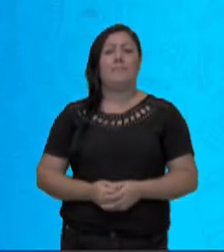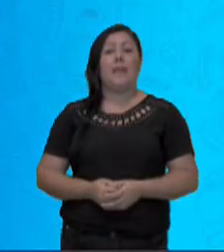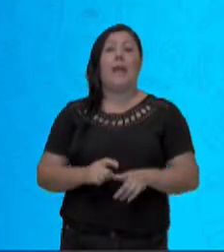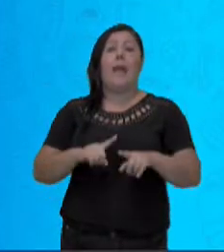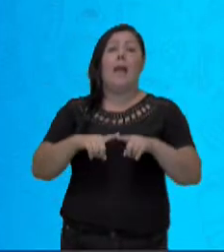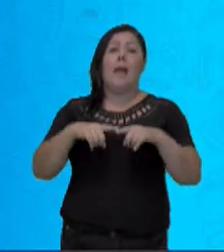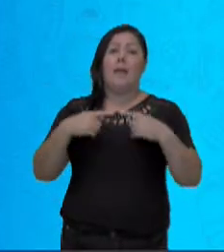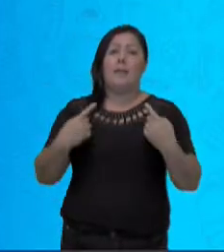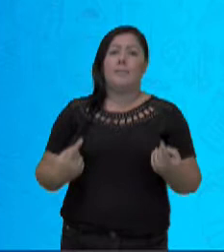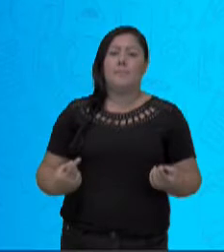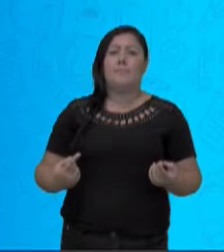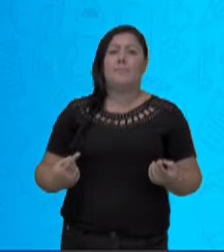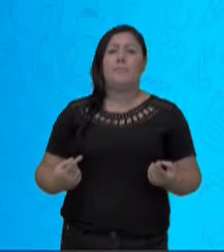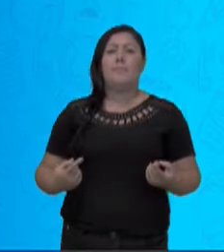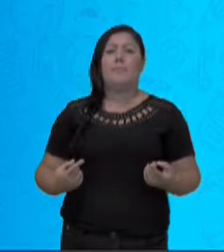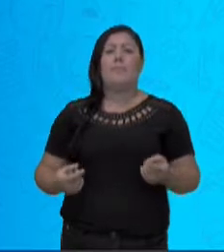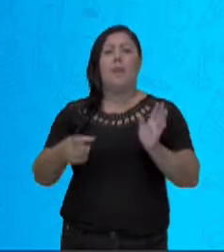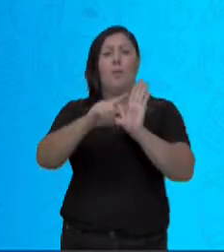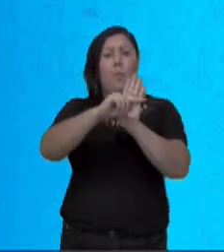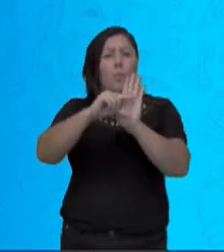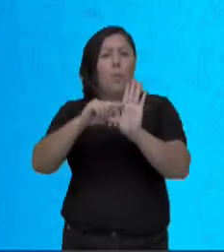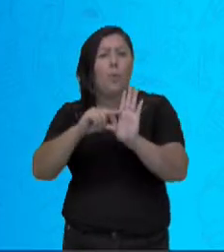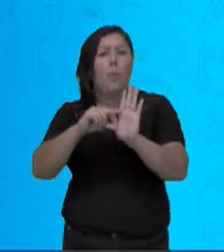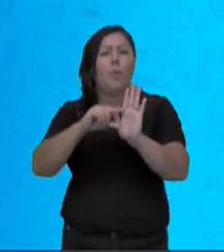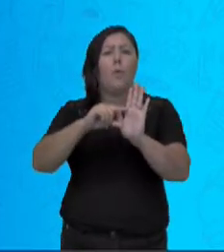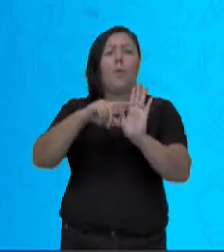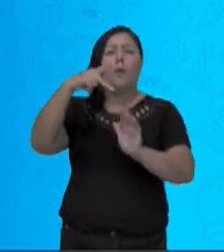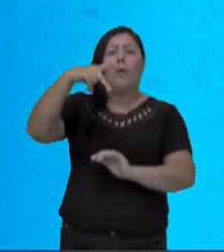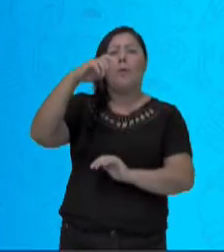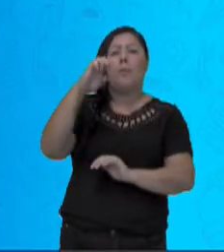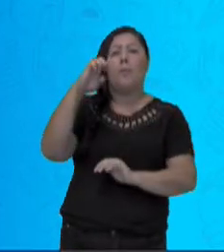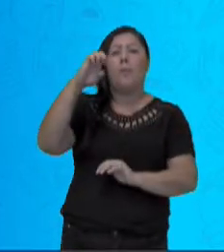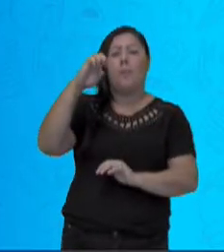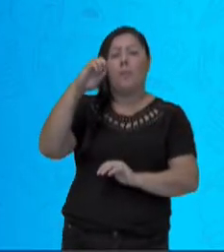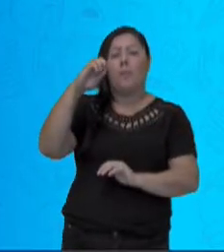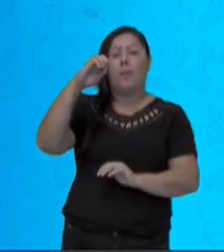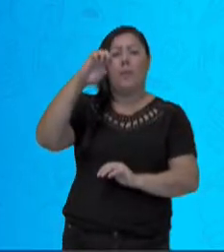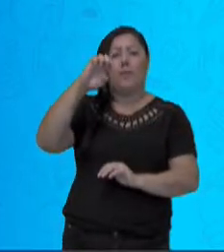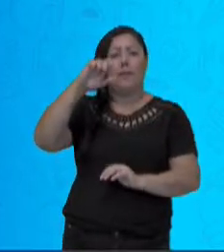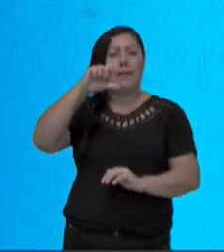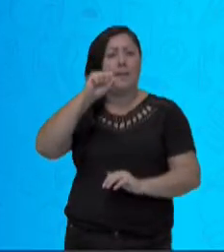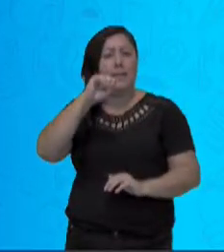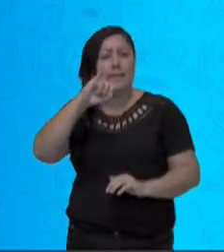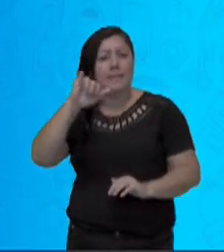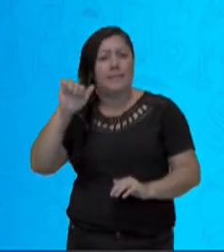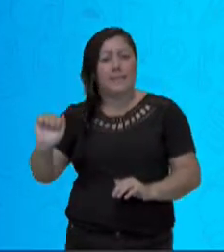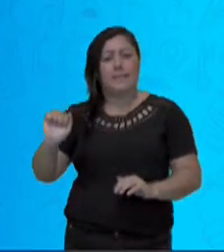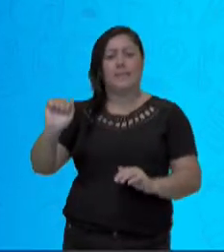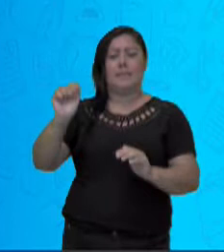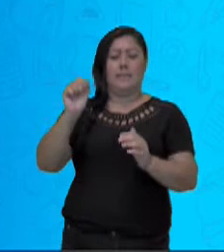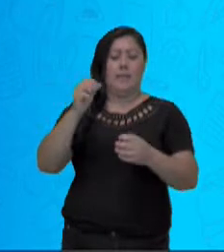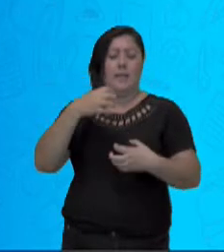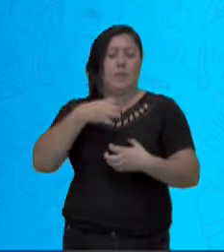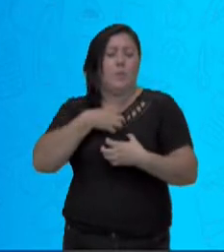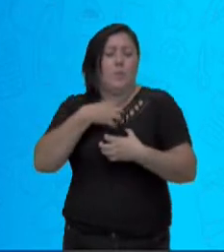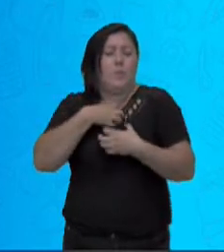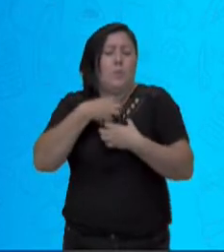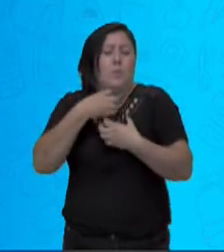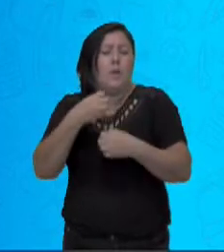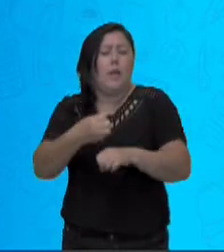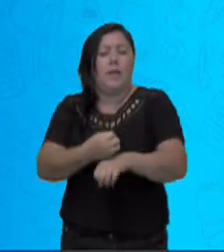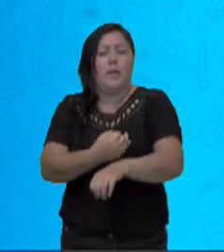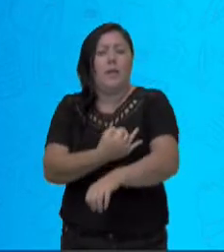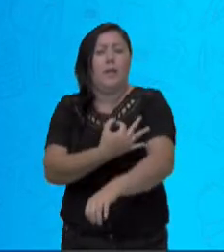Porém, o termo poesia remete ao fato de que todo artista é capaz